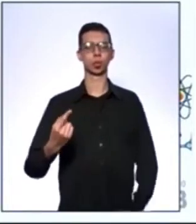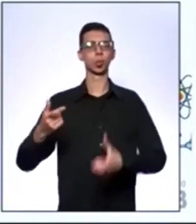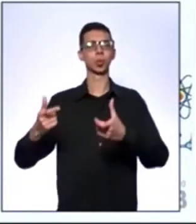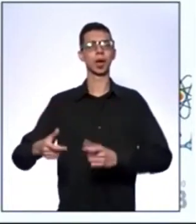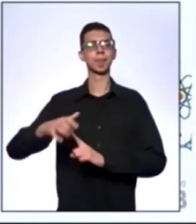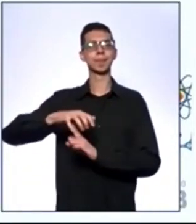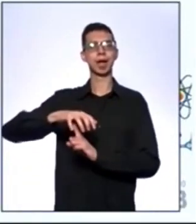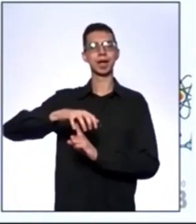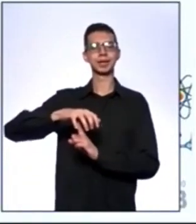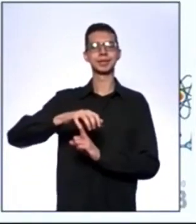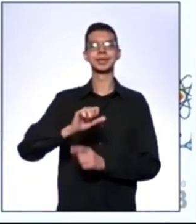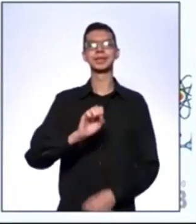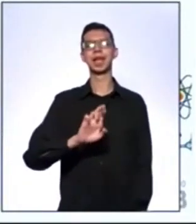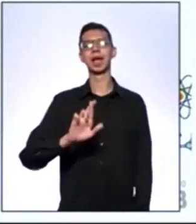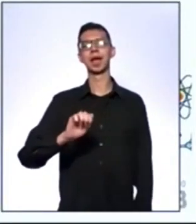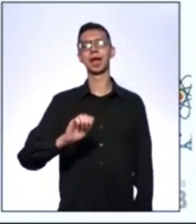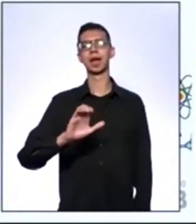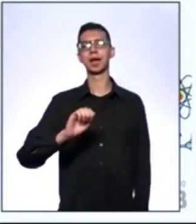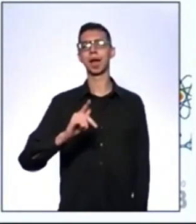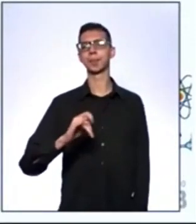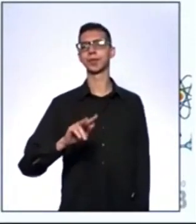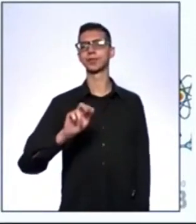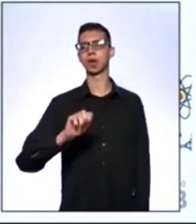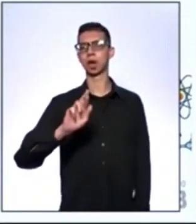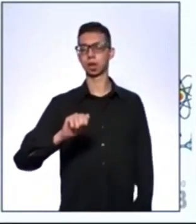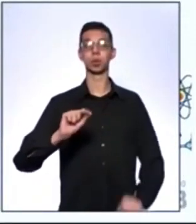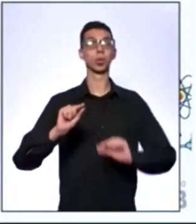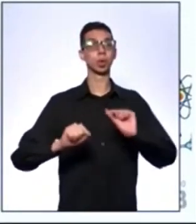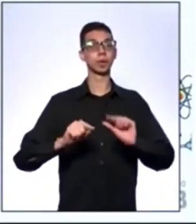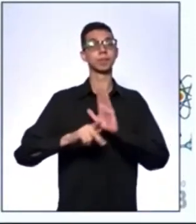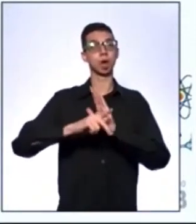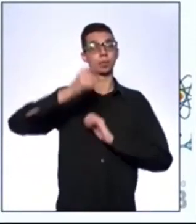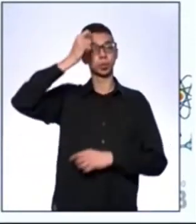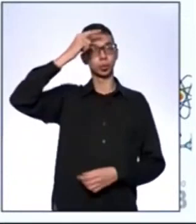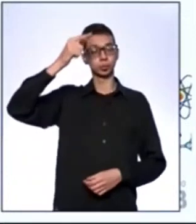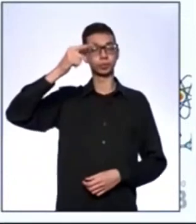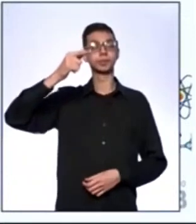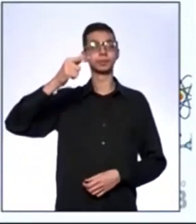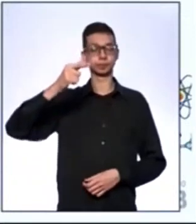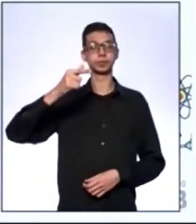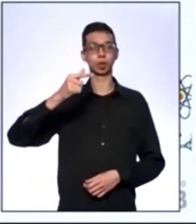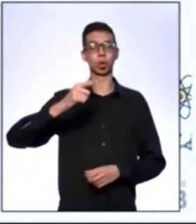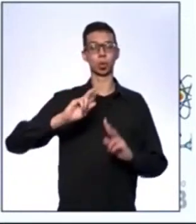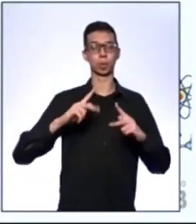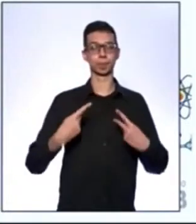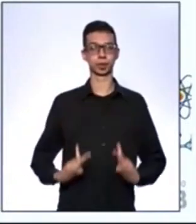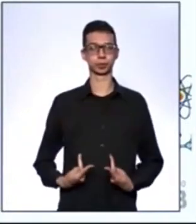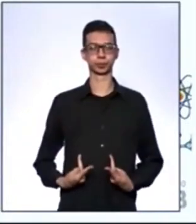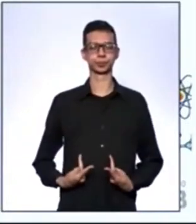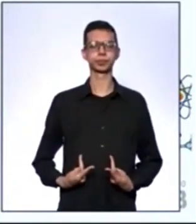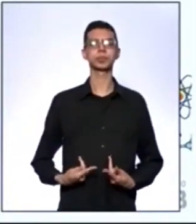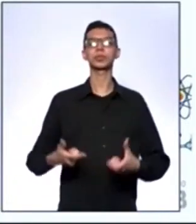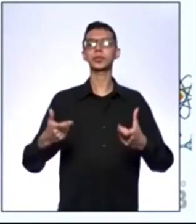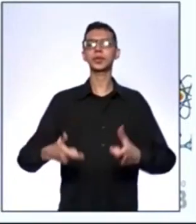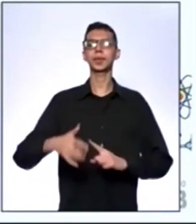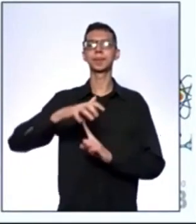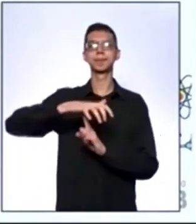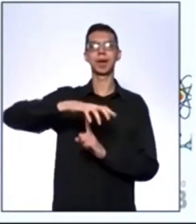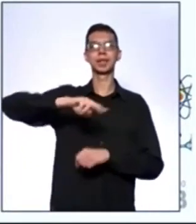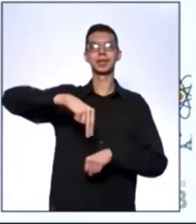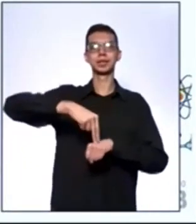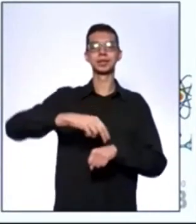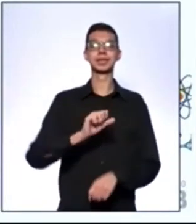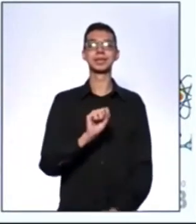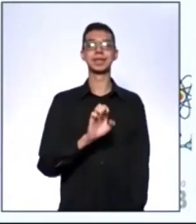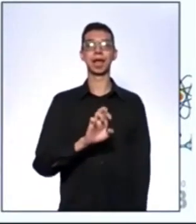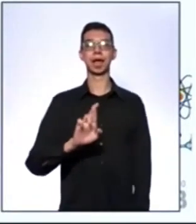da Capivara como Patrimônio Cultural da Humanidade. Parque Nacional, Serra da Capivara, é um patrimônio, é um dos